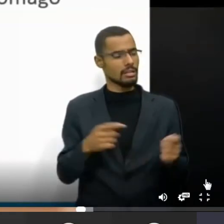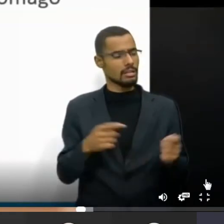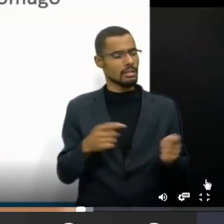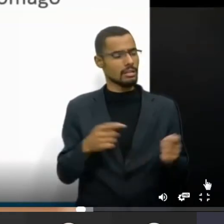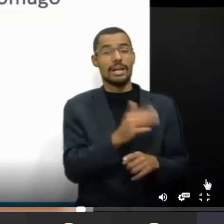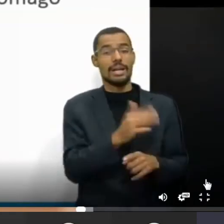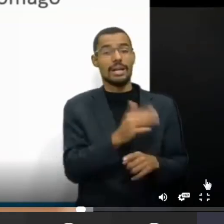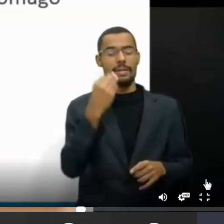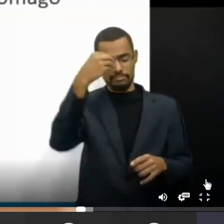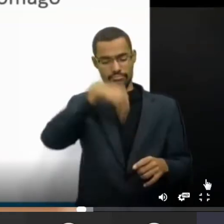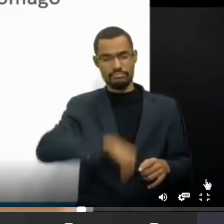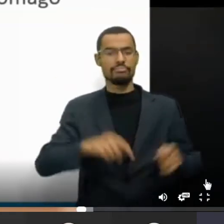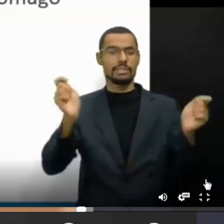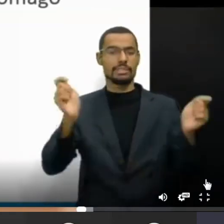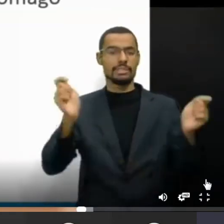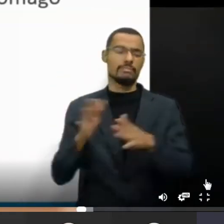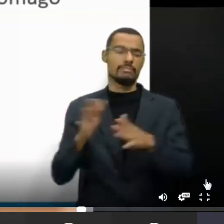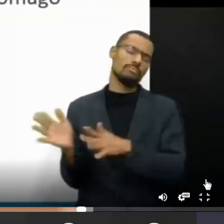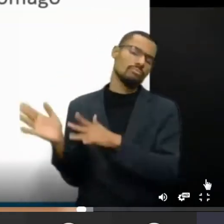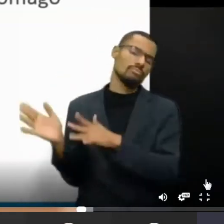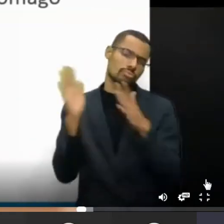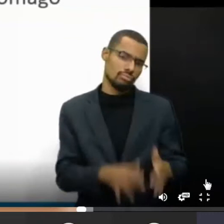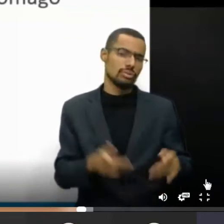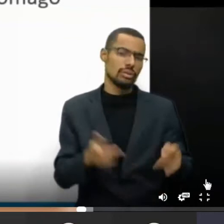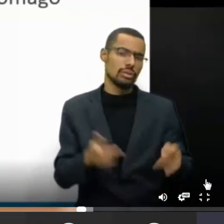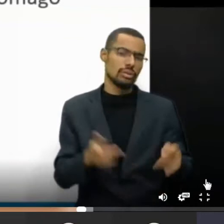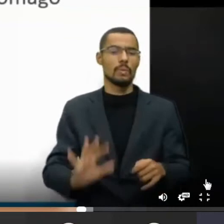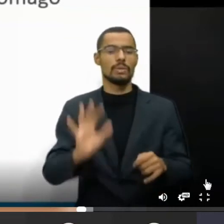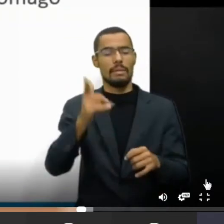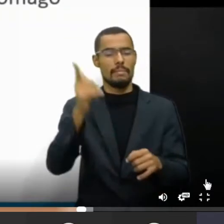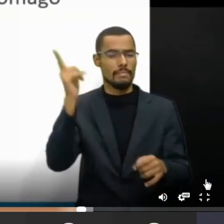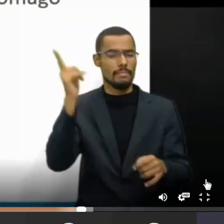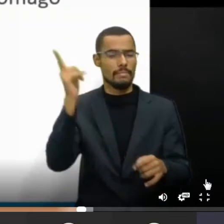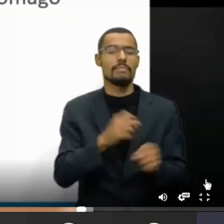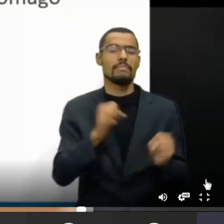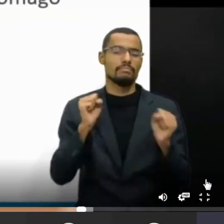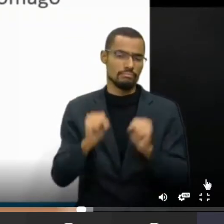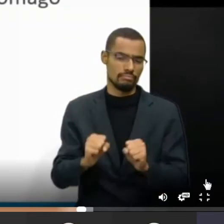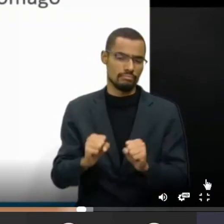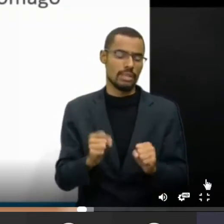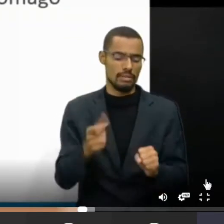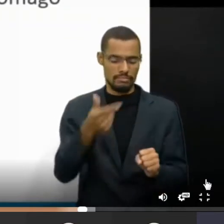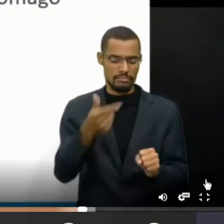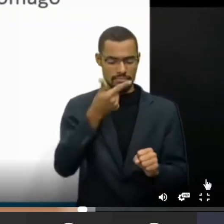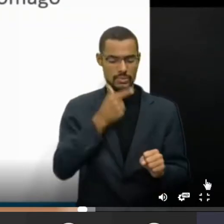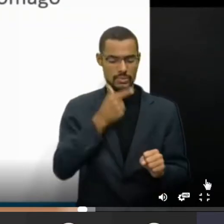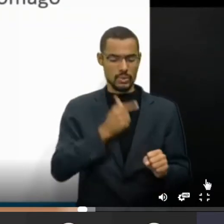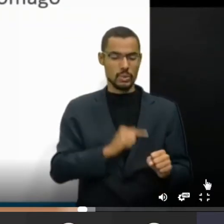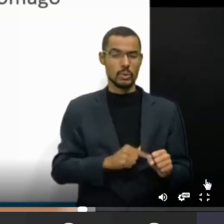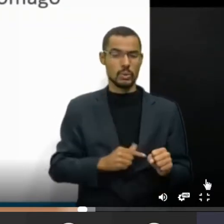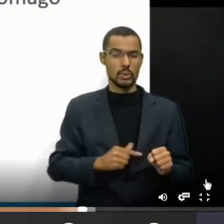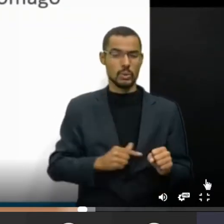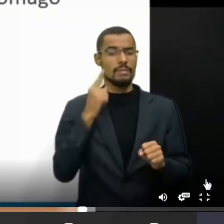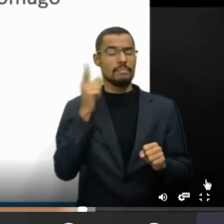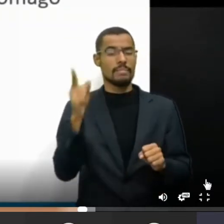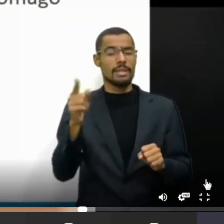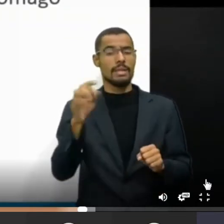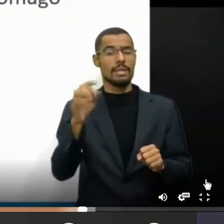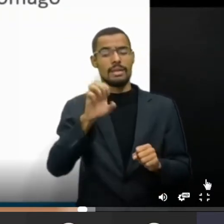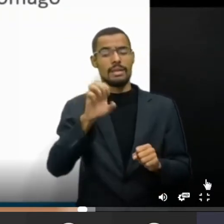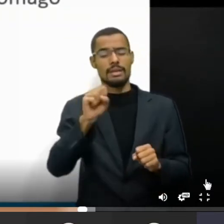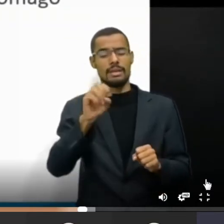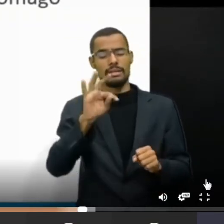alimento que percorre o canal alimentar e vai chegar, então, aqui na região do estômago. Então, o